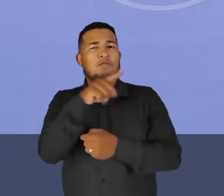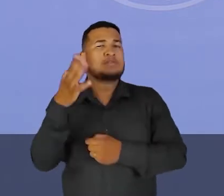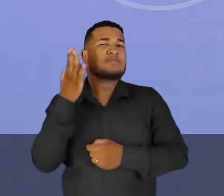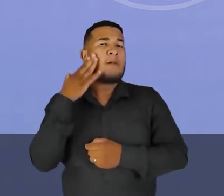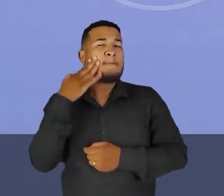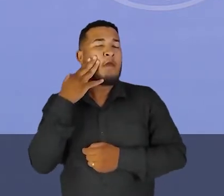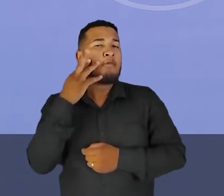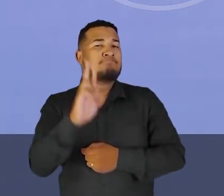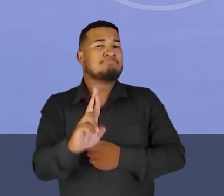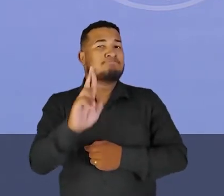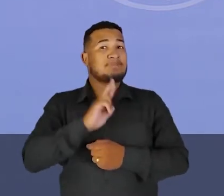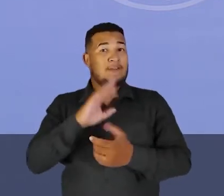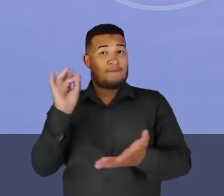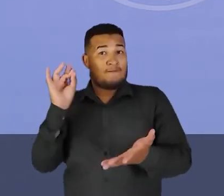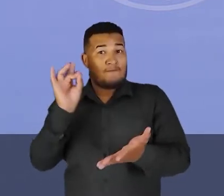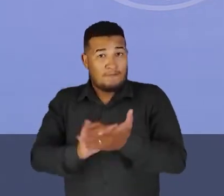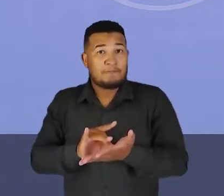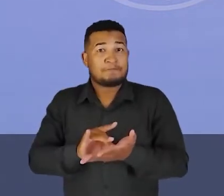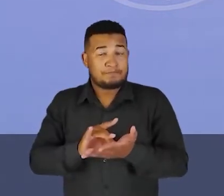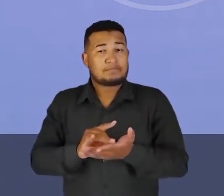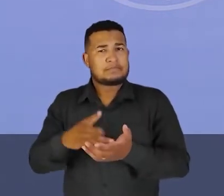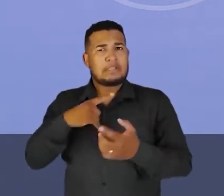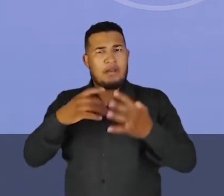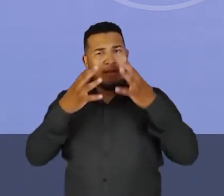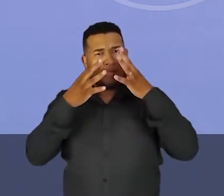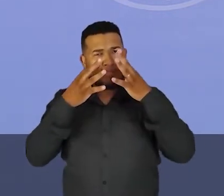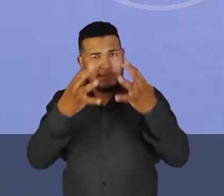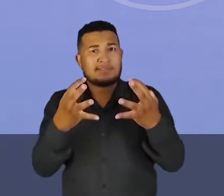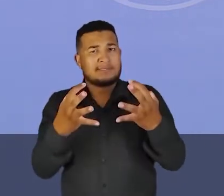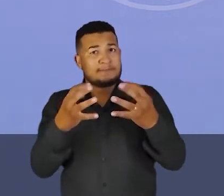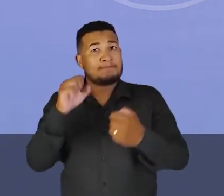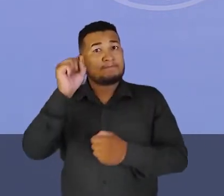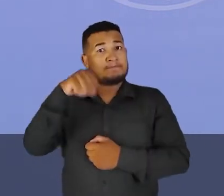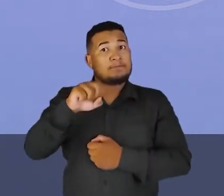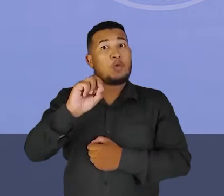saber se vocês de fato prestaram atenção